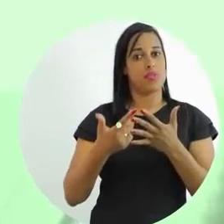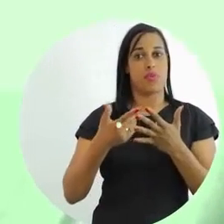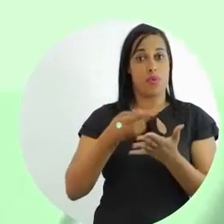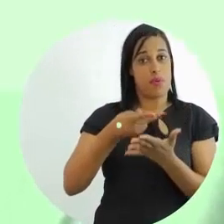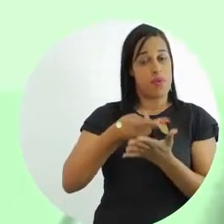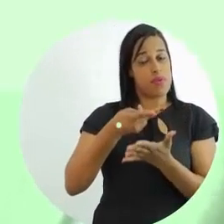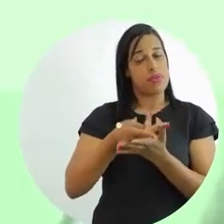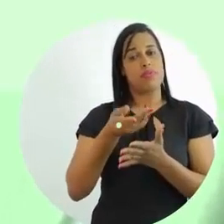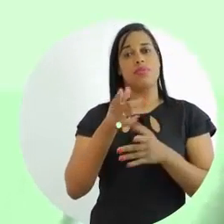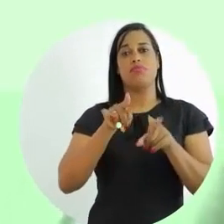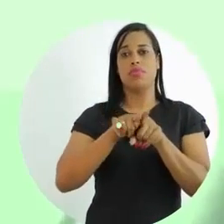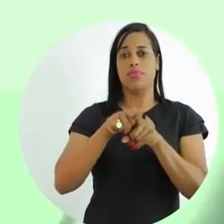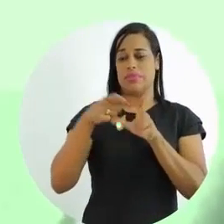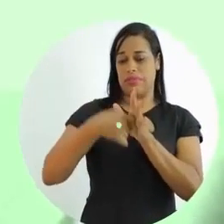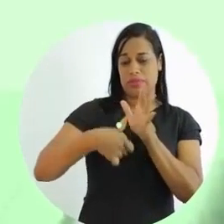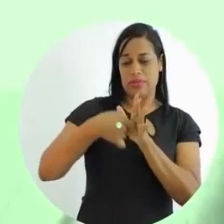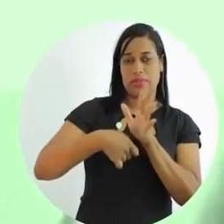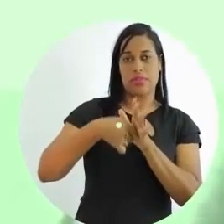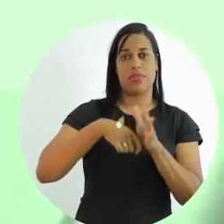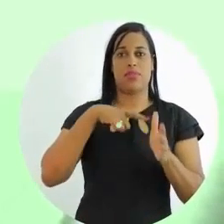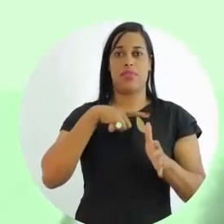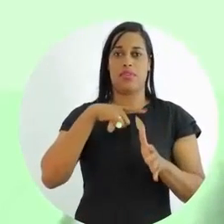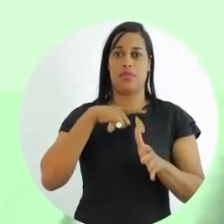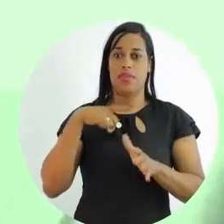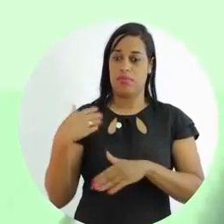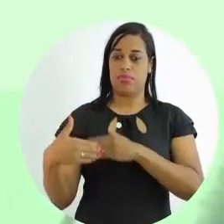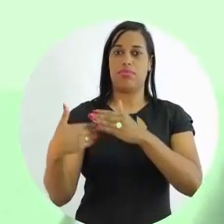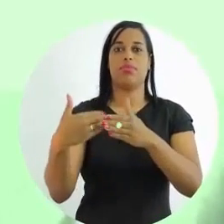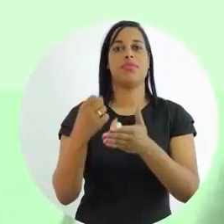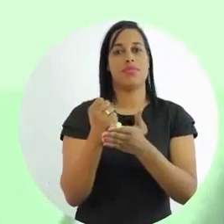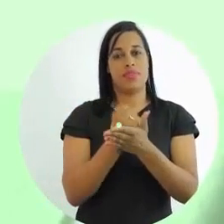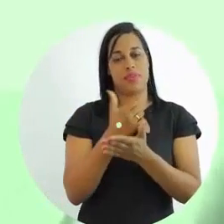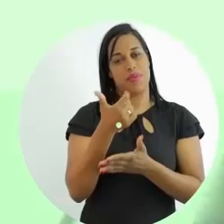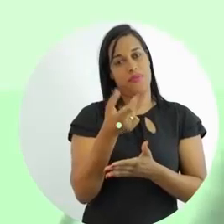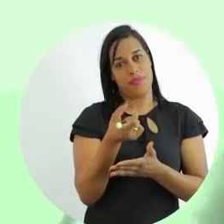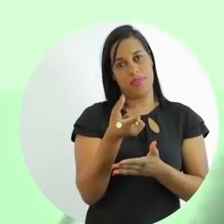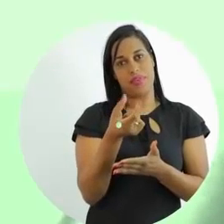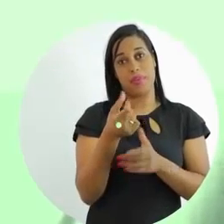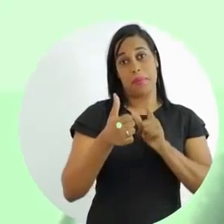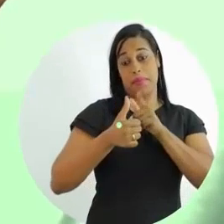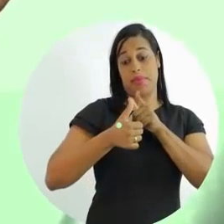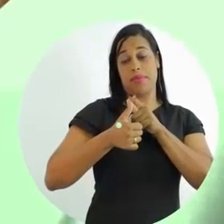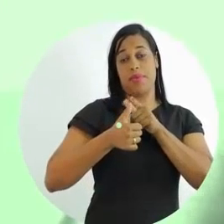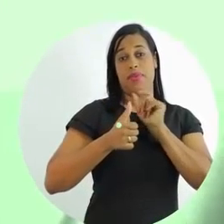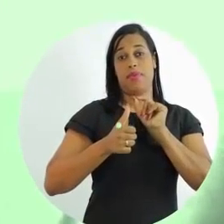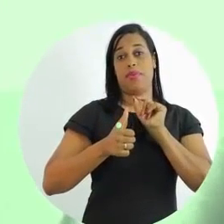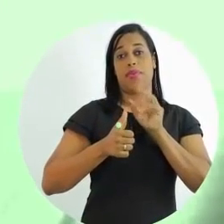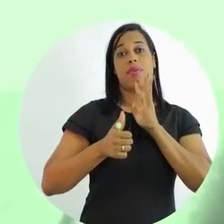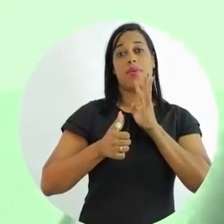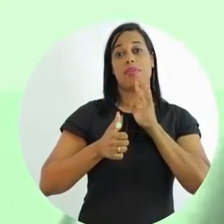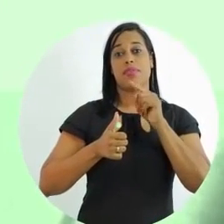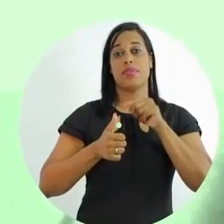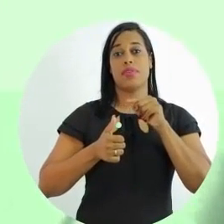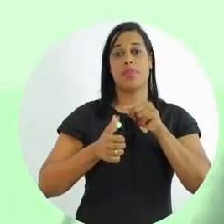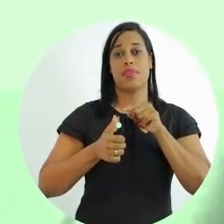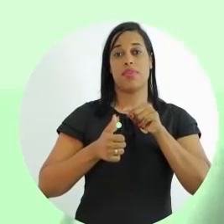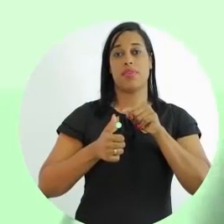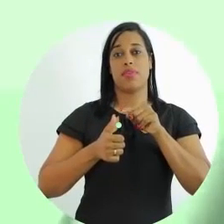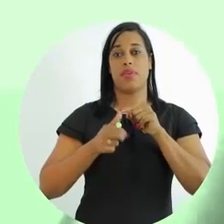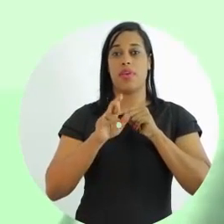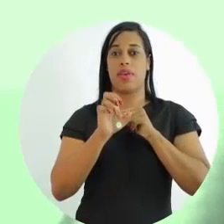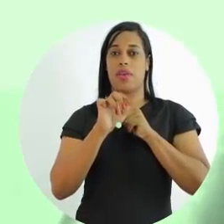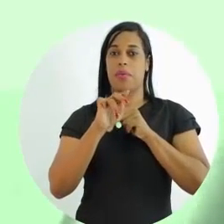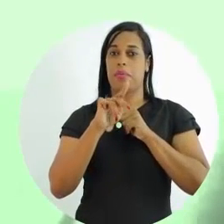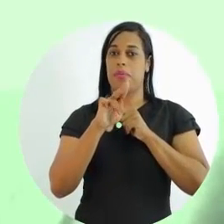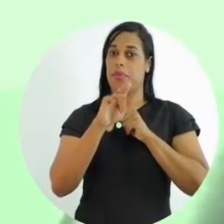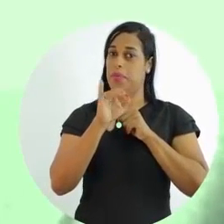interrupções por ditaduras ao longo do século XX. O primeiro momento é conhecido como a